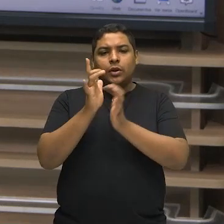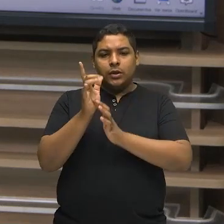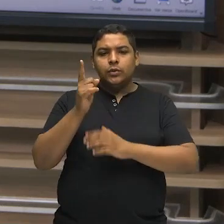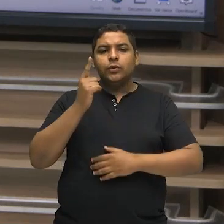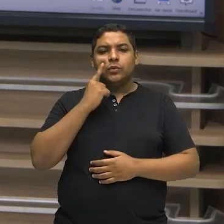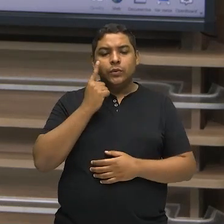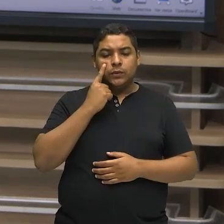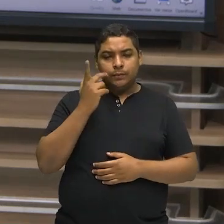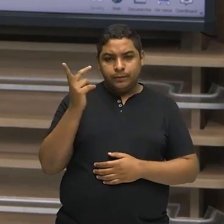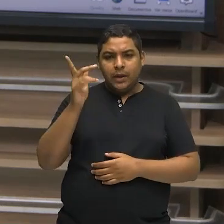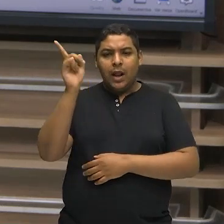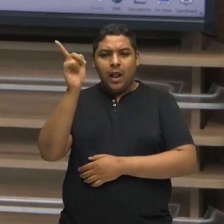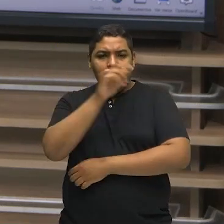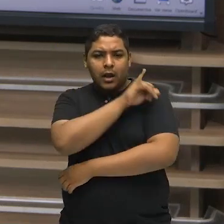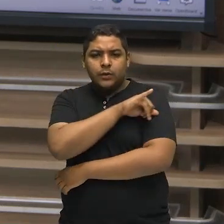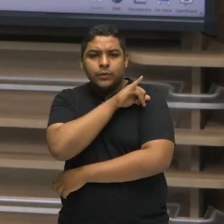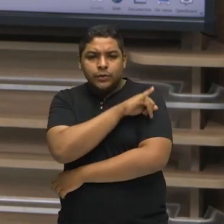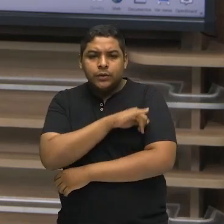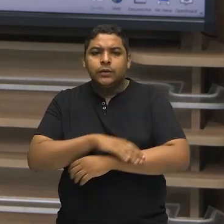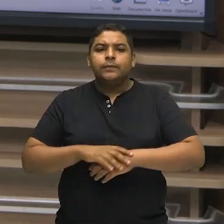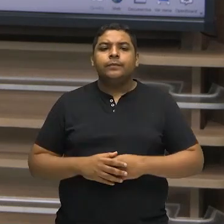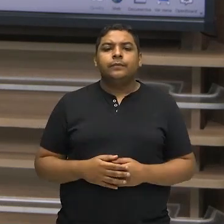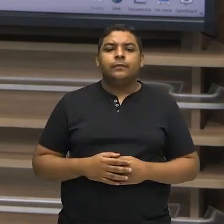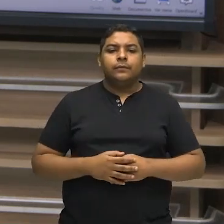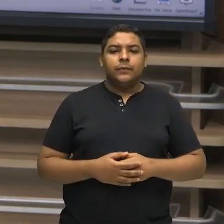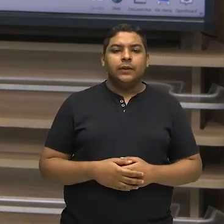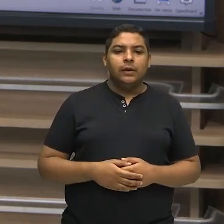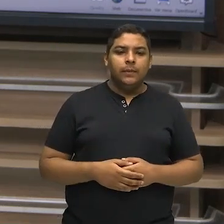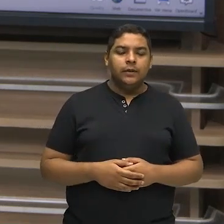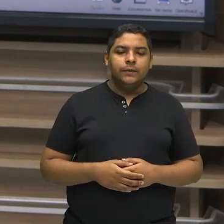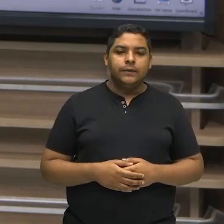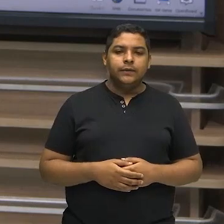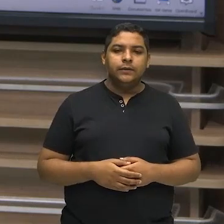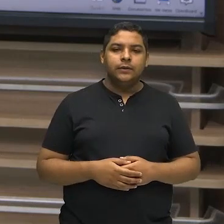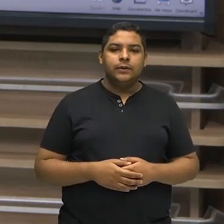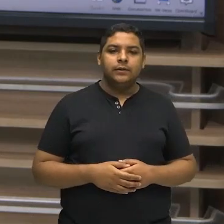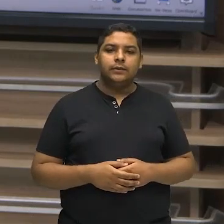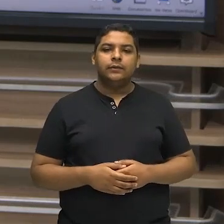o artista ali, ele fez um ponto, por exemplo, você pode